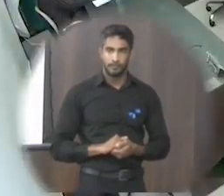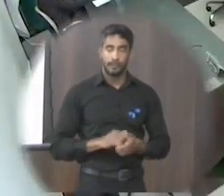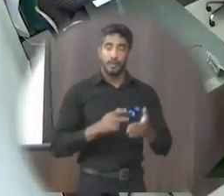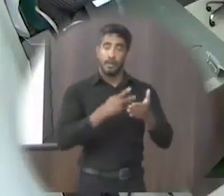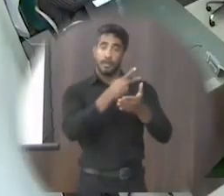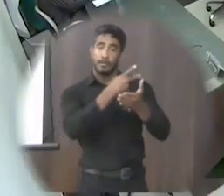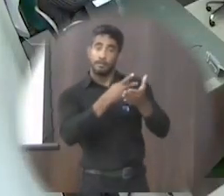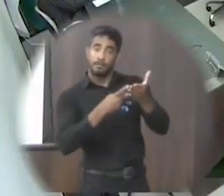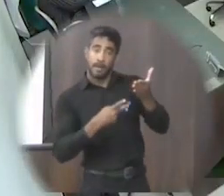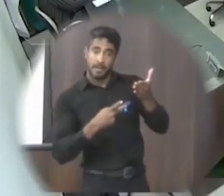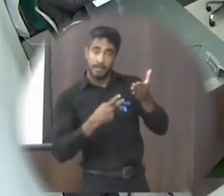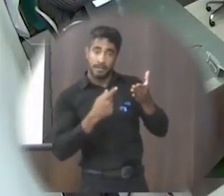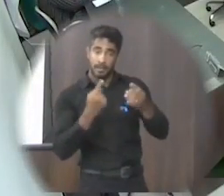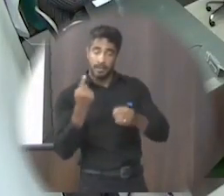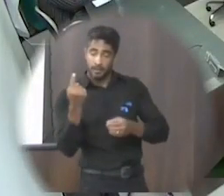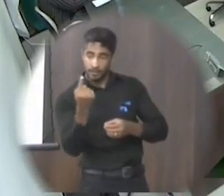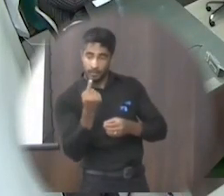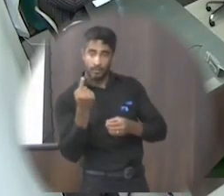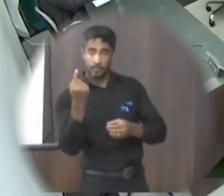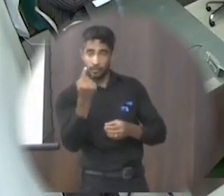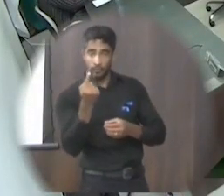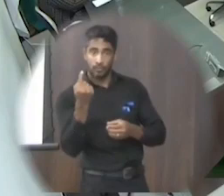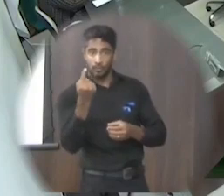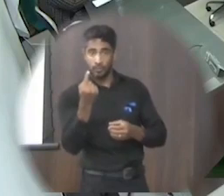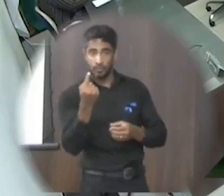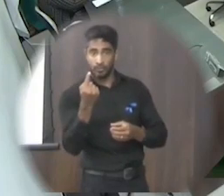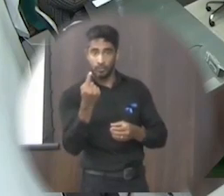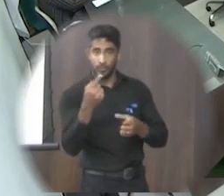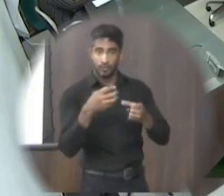Parecer para o turno único.